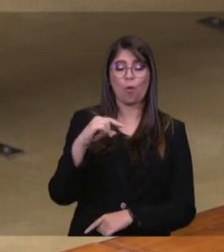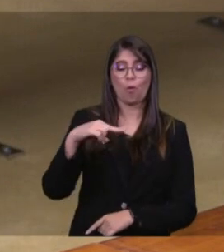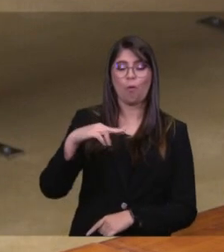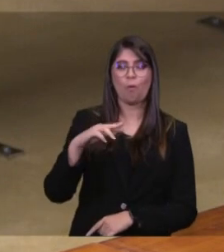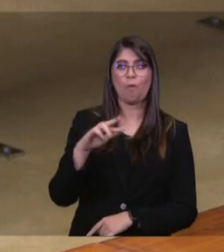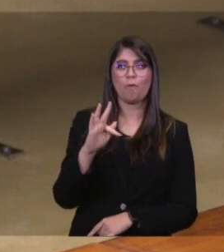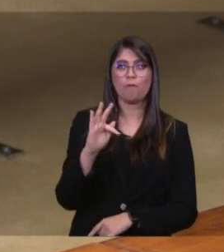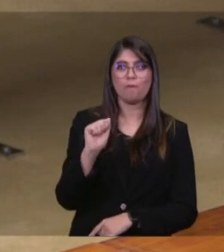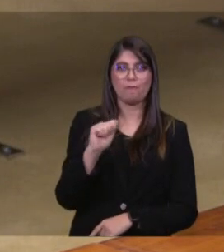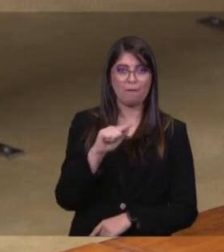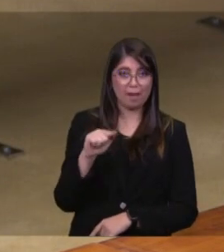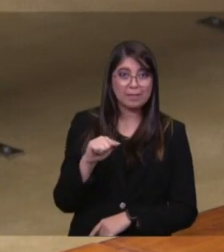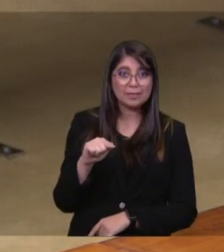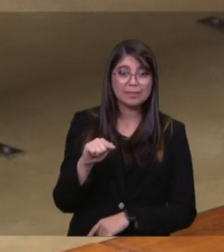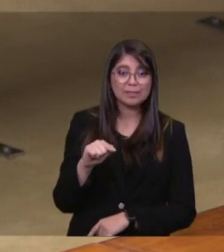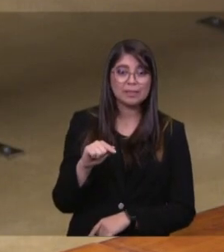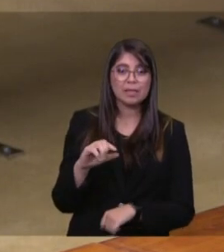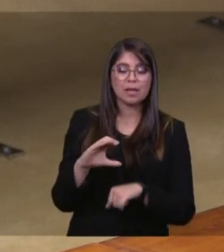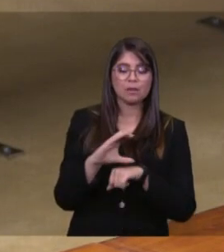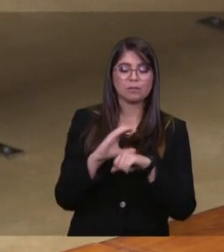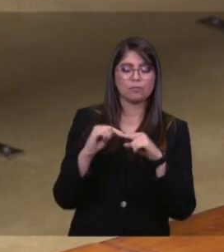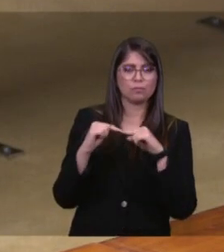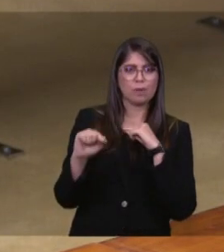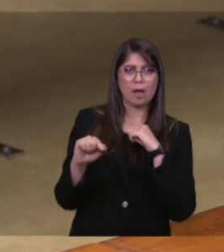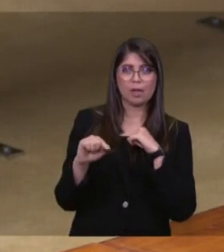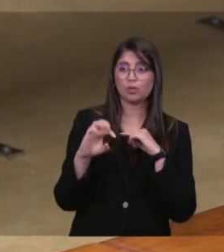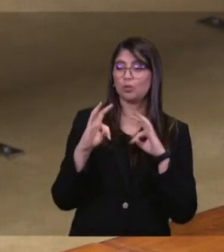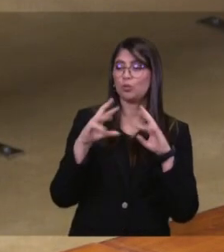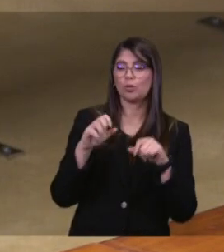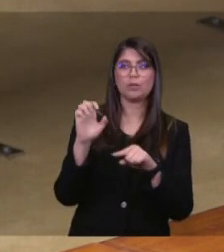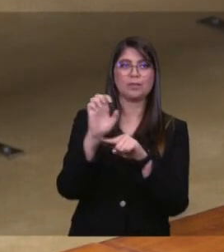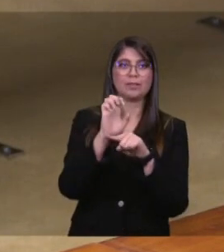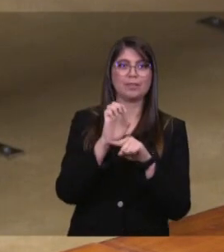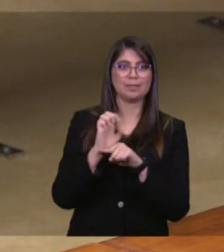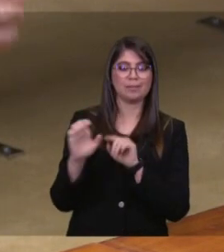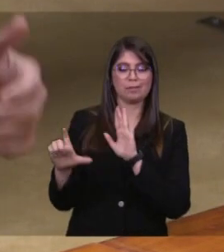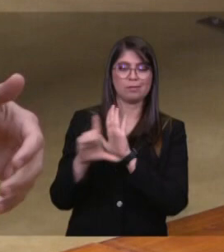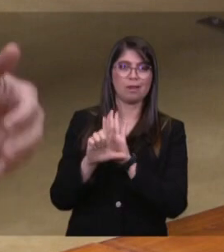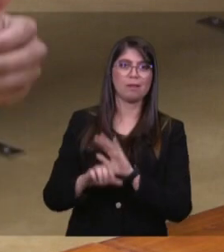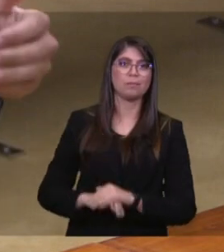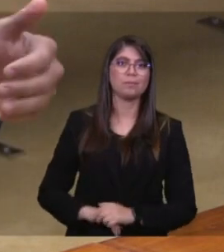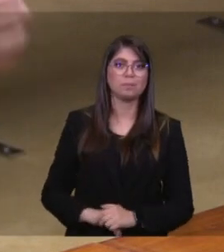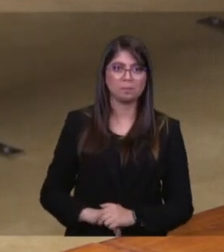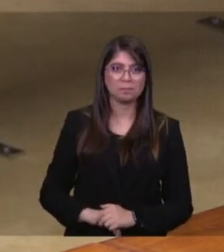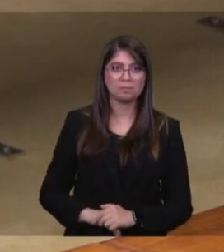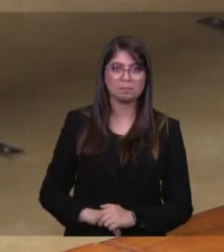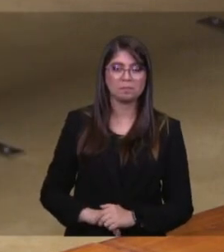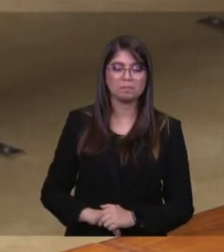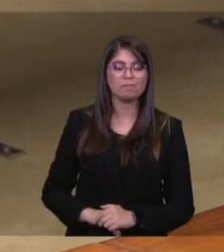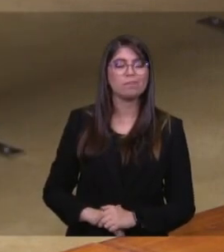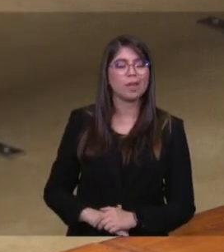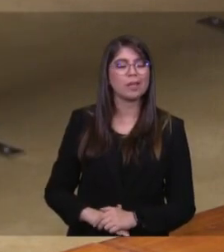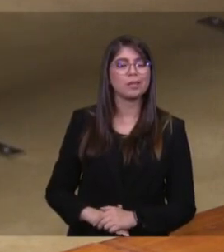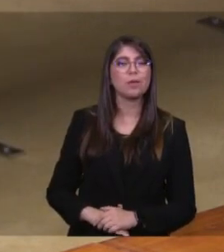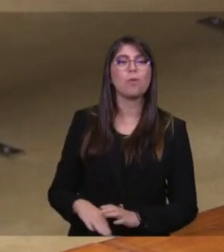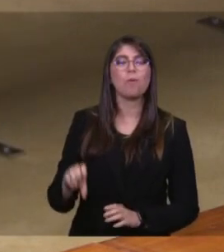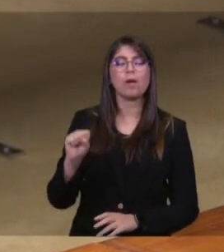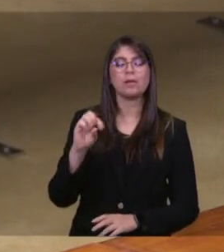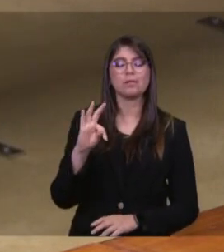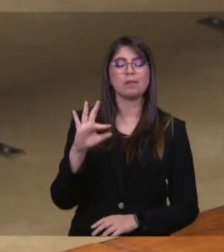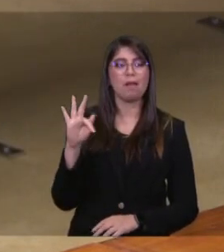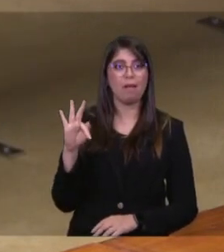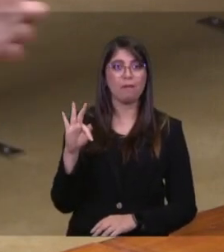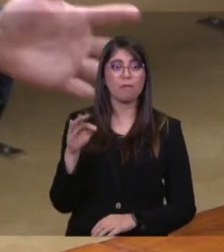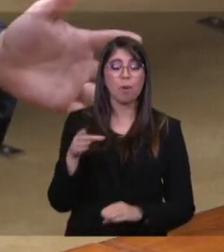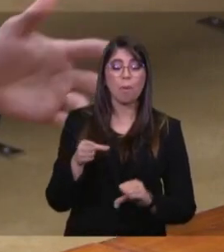a inconstitucionalidade de todas essas leis estaduais. O Supremo teve a cautela de modular o seu